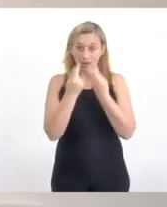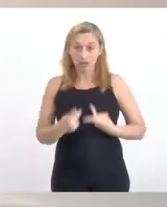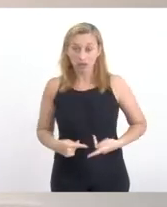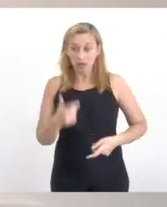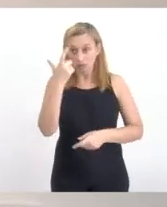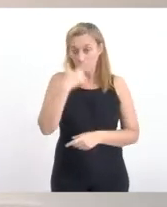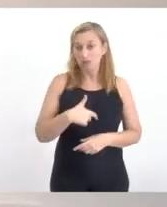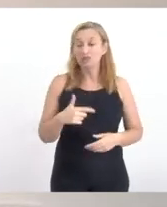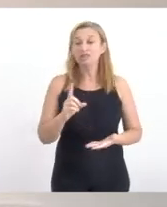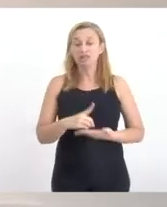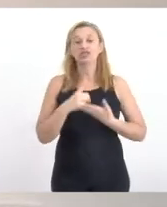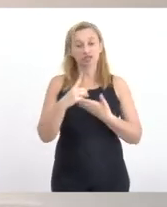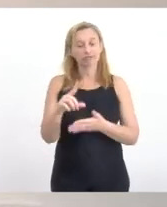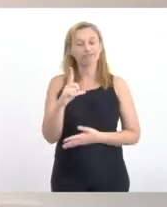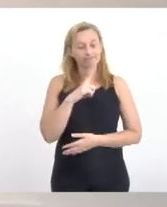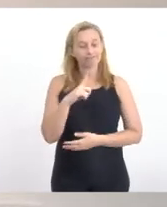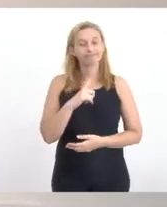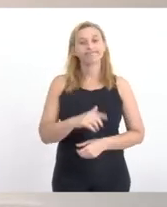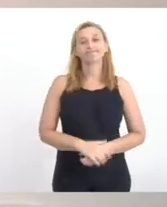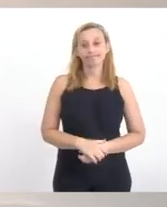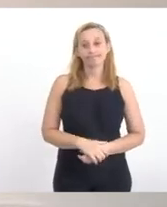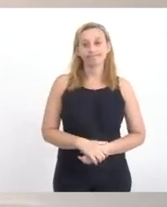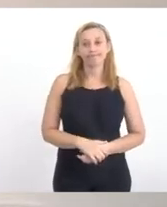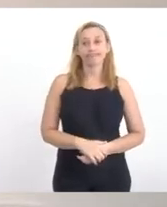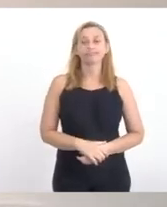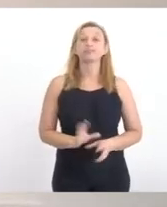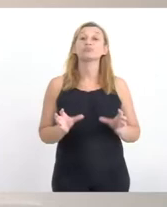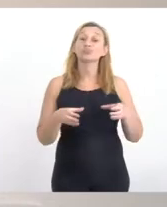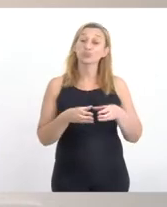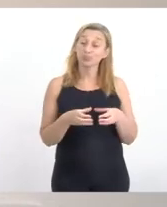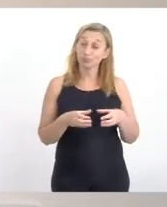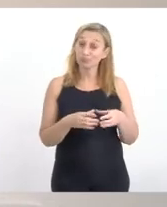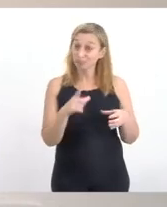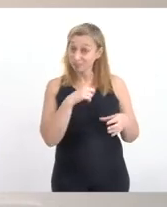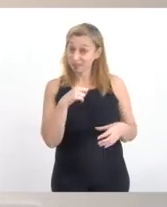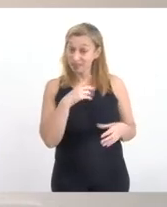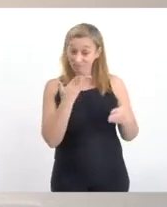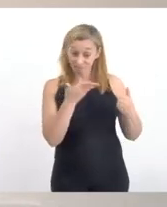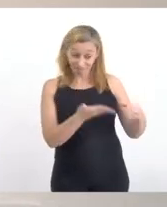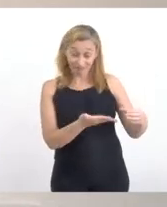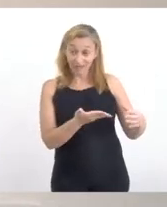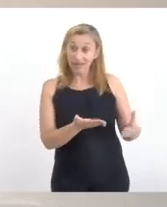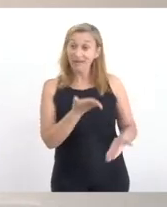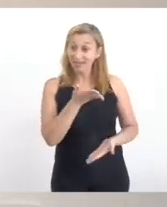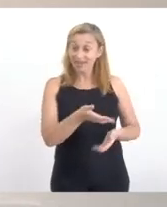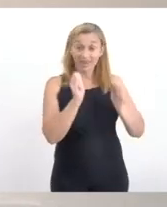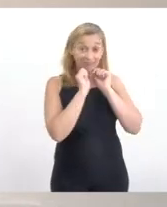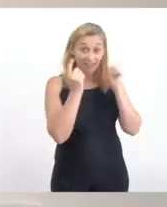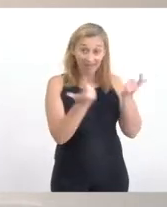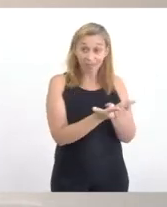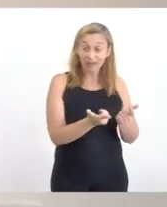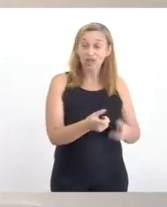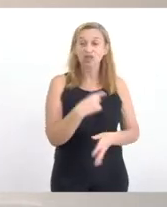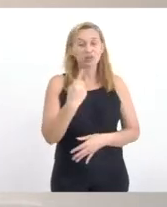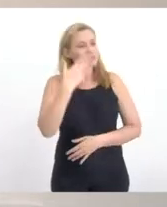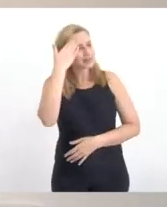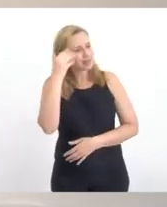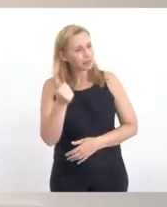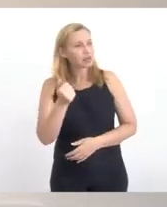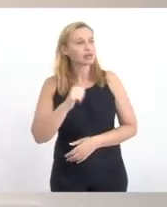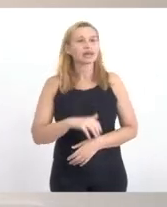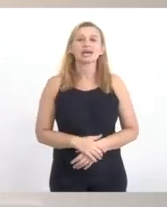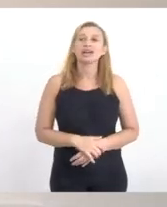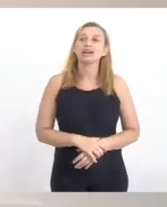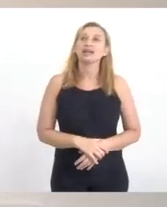tenha um mínimo de dignidade humana e tem uma comissão dessa aqui nessa Assembleia né que a gente sabe